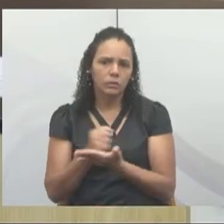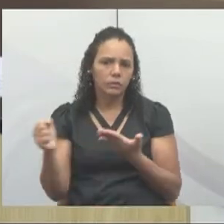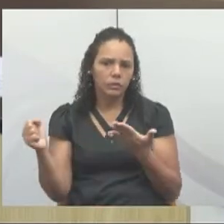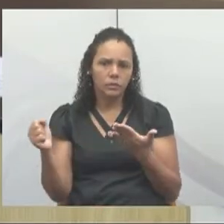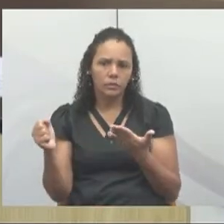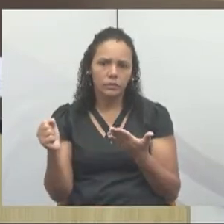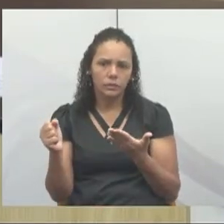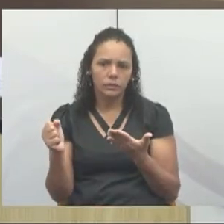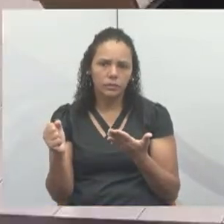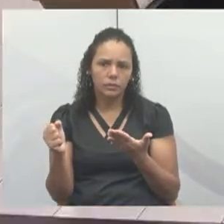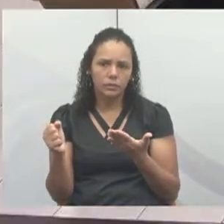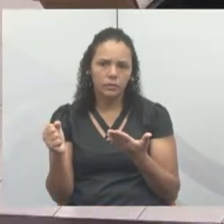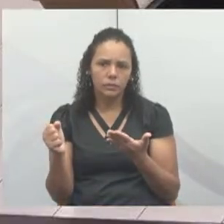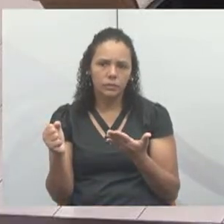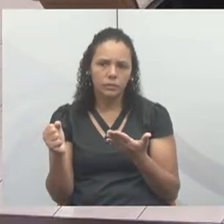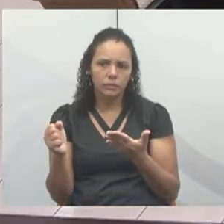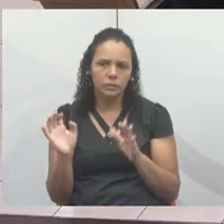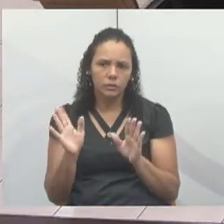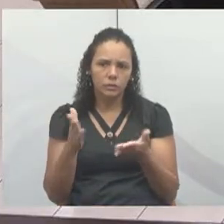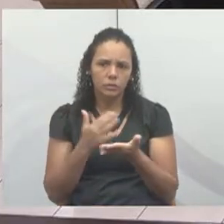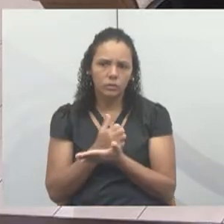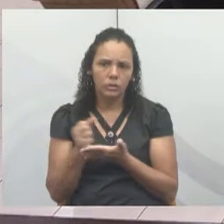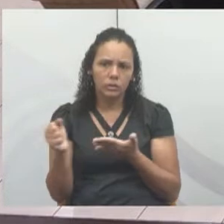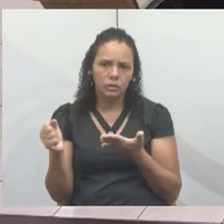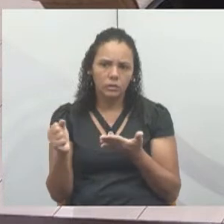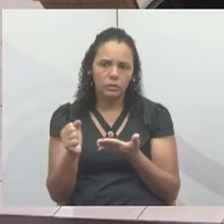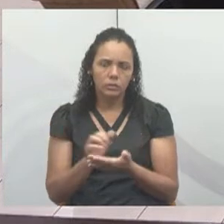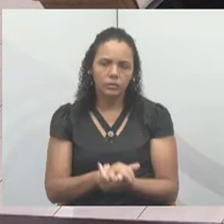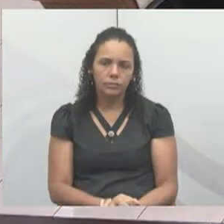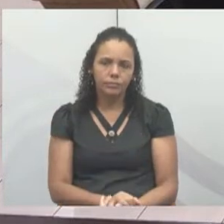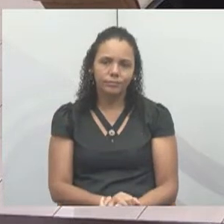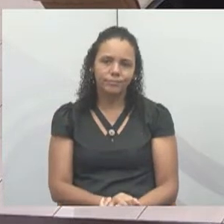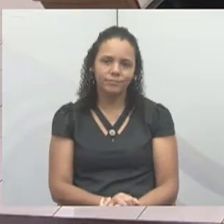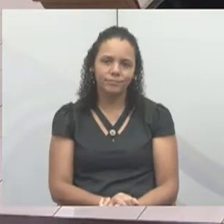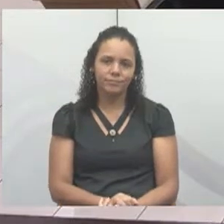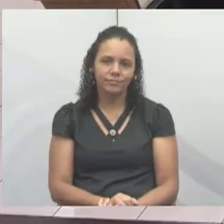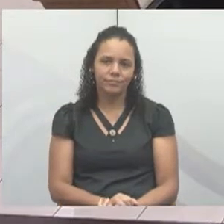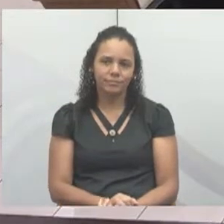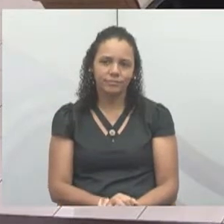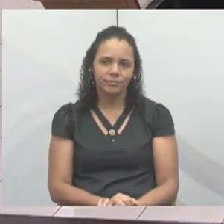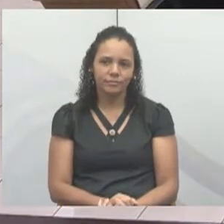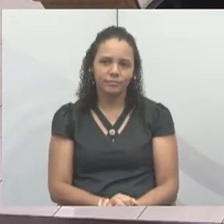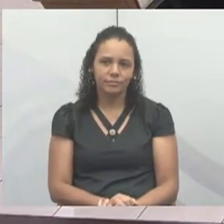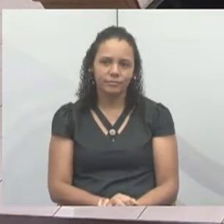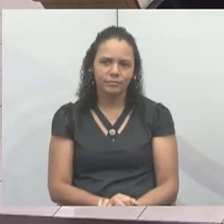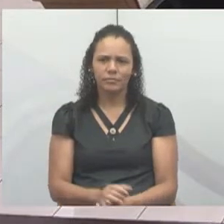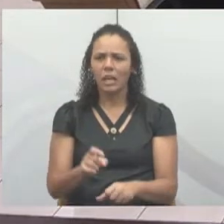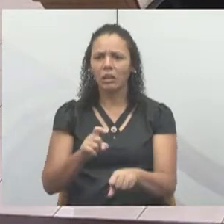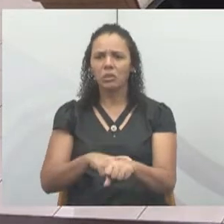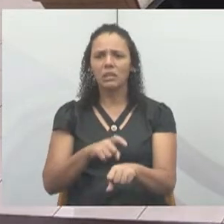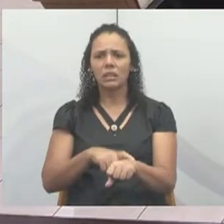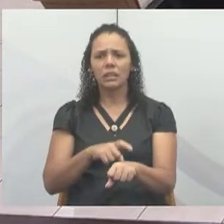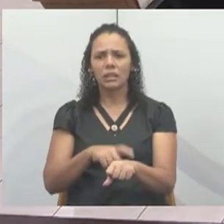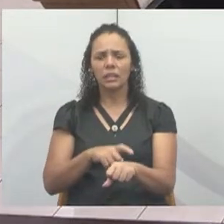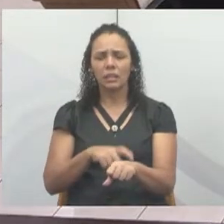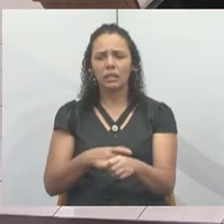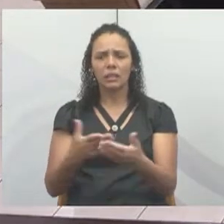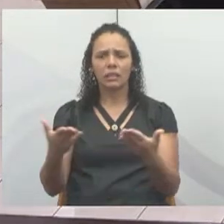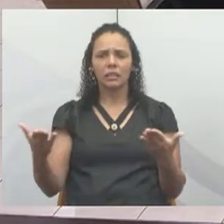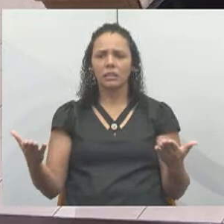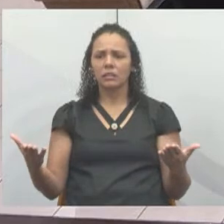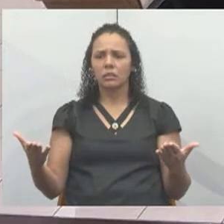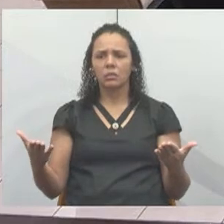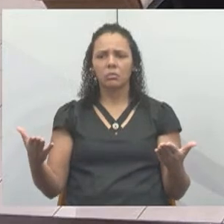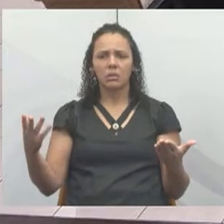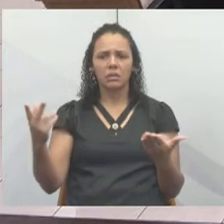última. Ele já deu os 2 minutos, segundo ele. Mas não fizeram o tempo certo aí, o tempo ficou rolando. E quem vai dizer que o